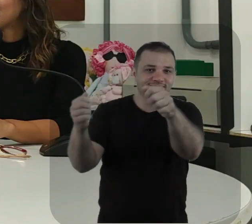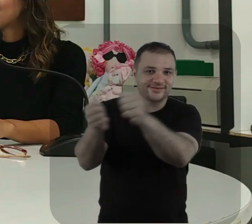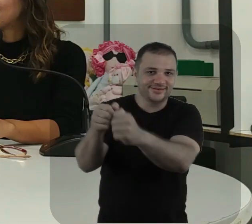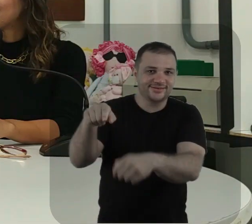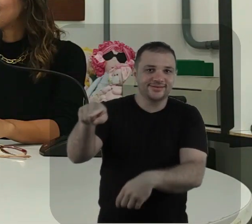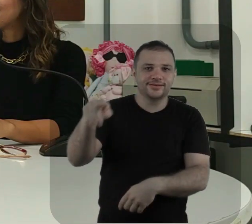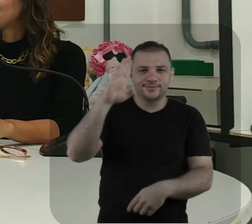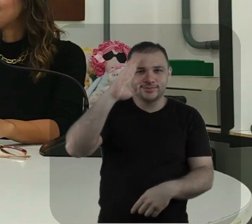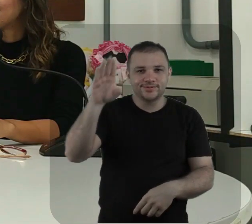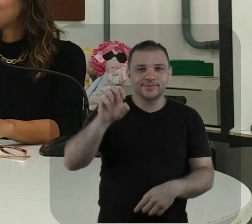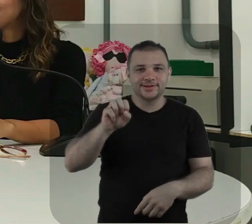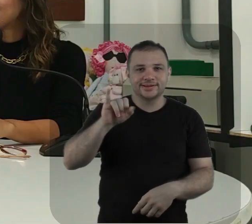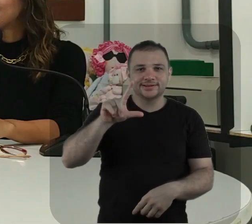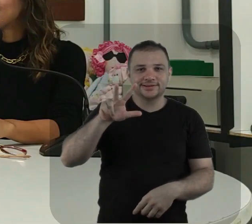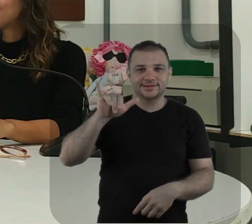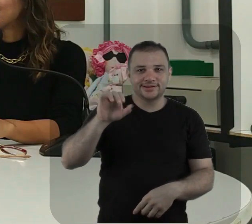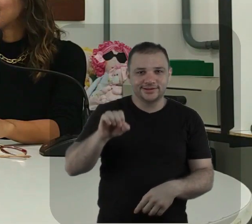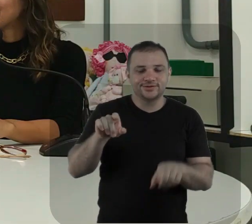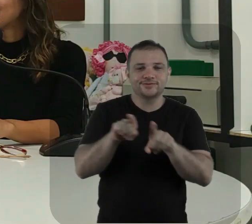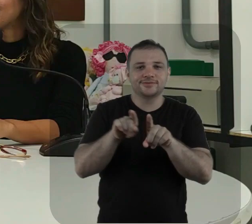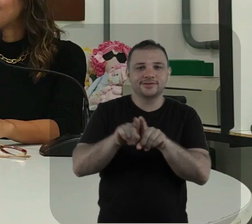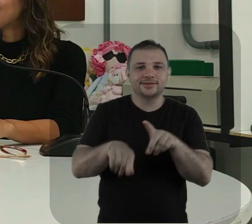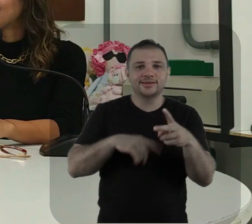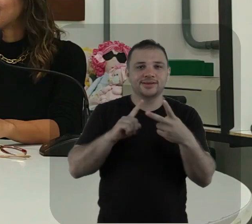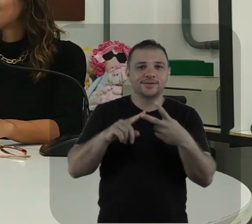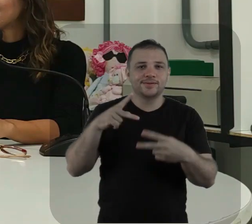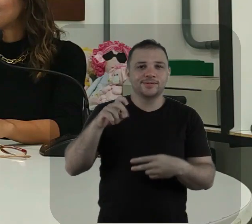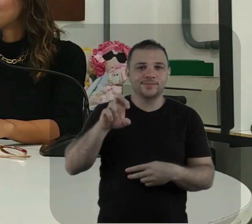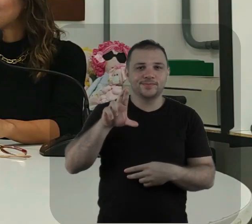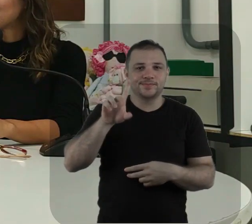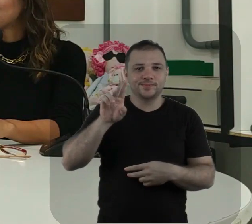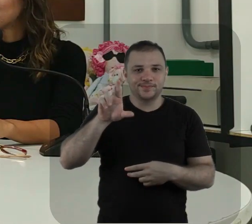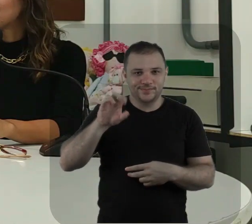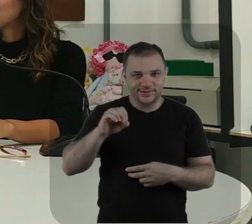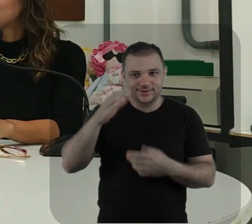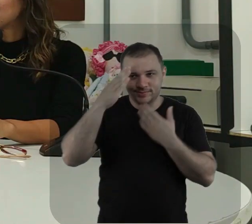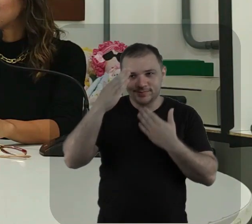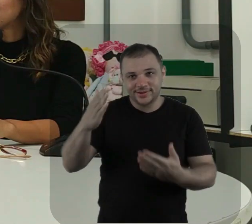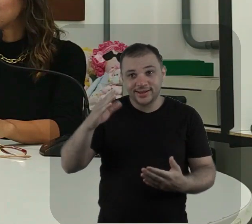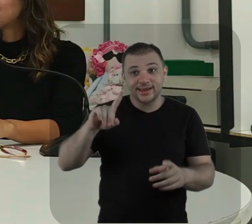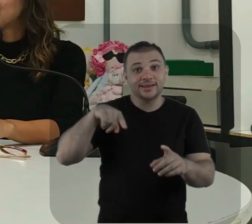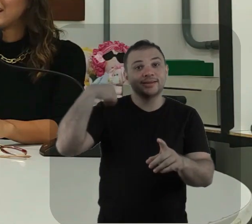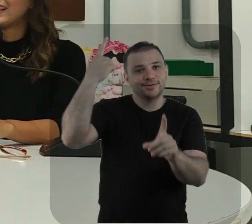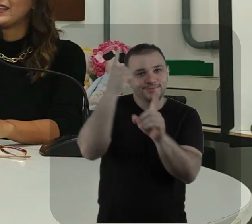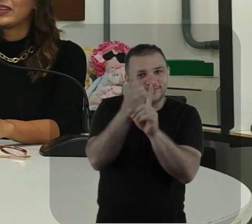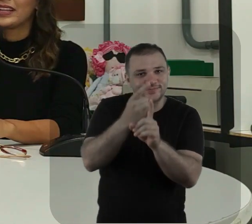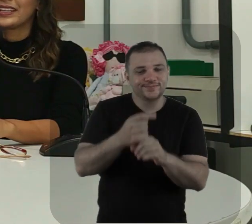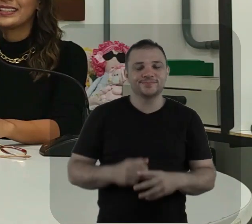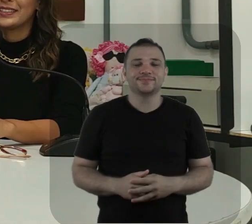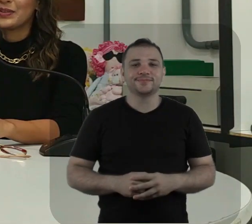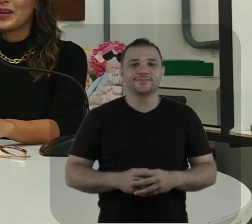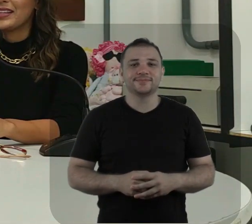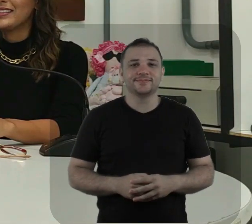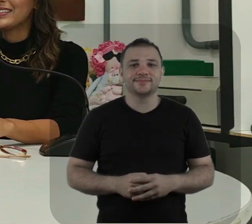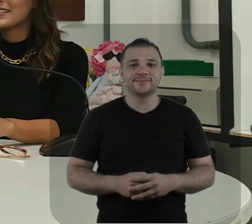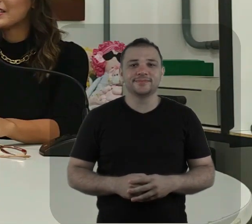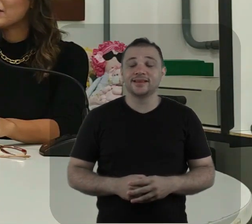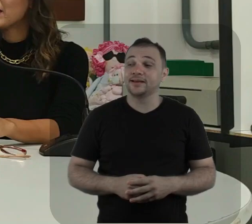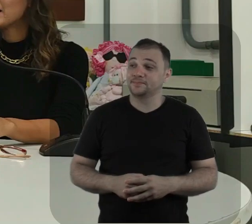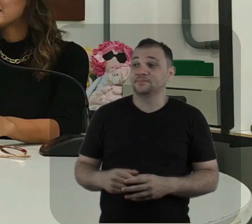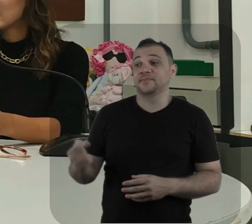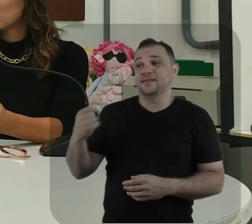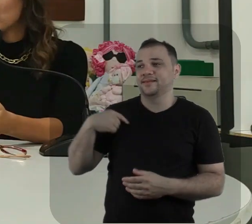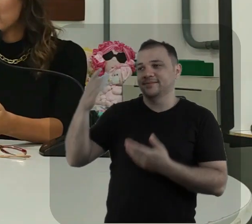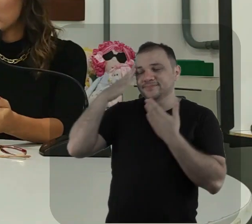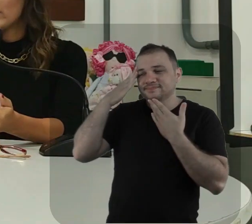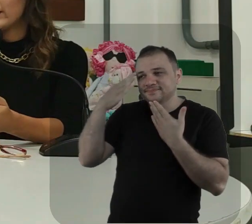equipe técnica, né, em especial Silvio e Pedro. Muito obrigada e até a próxima. Eu que agradeço, Raíssa.